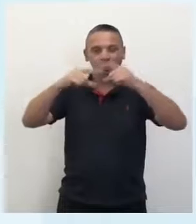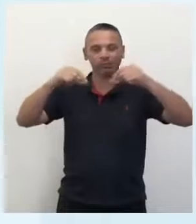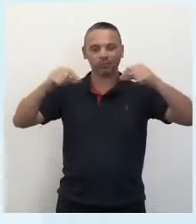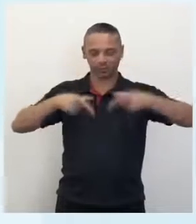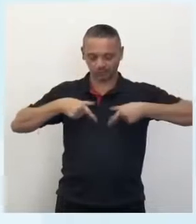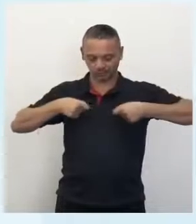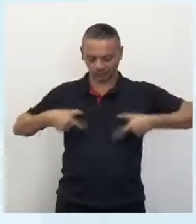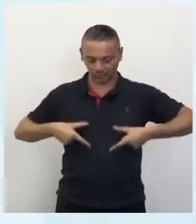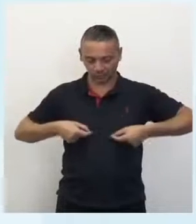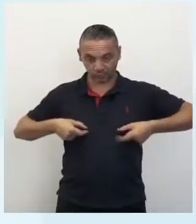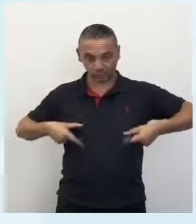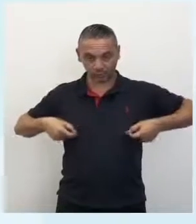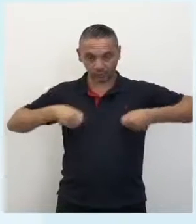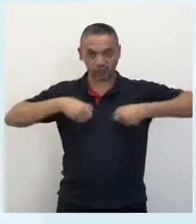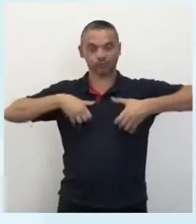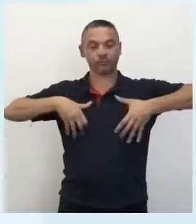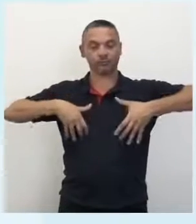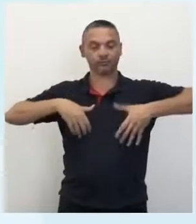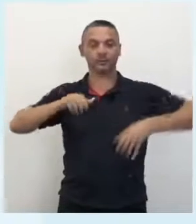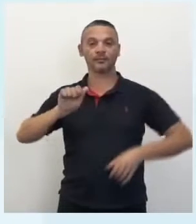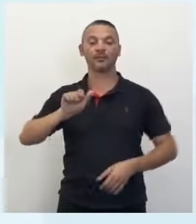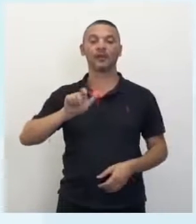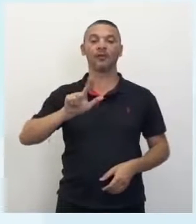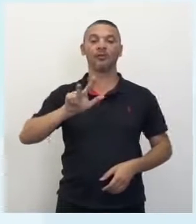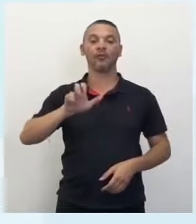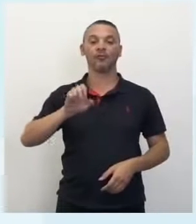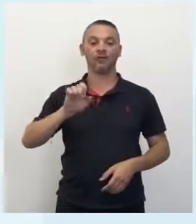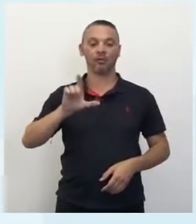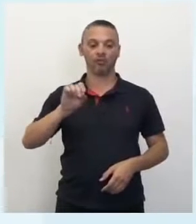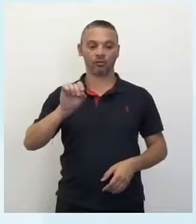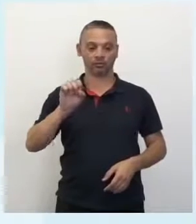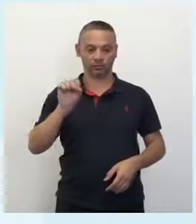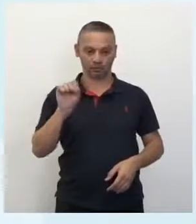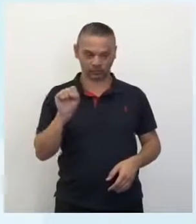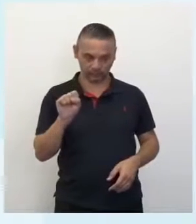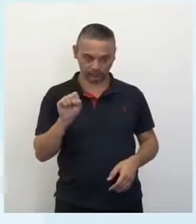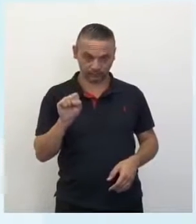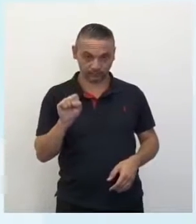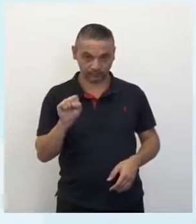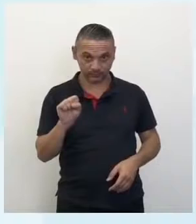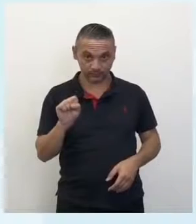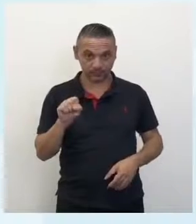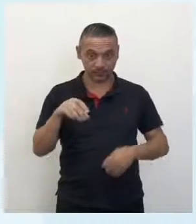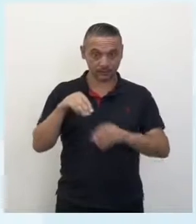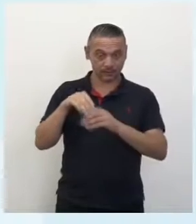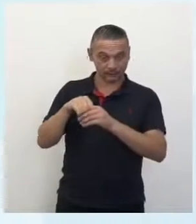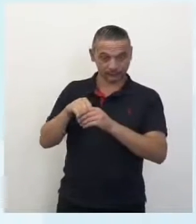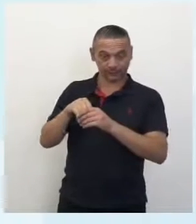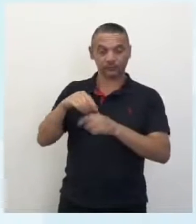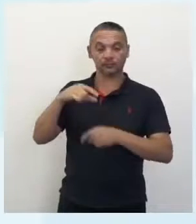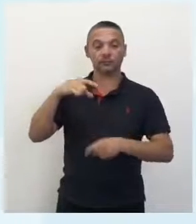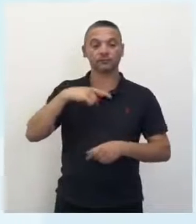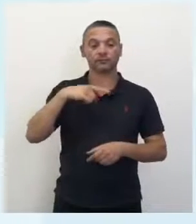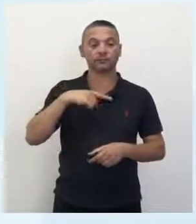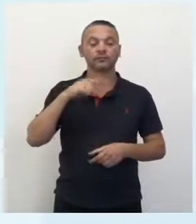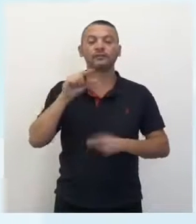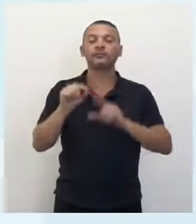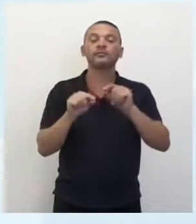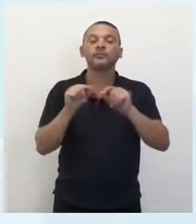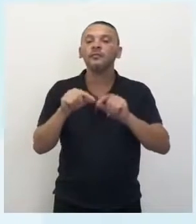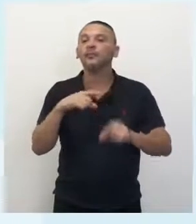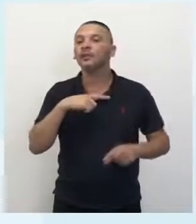pulmonares. Essas bolsinhas são microscópicas, tá? Eu coloquei aí só para você. E nesses alvéolos pulmonares vão ter